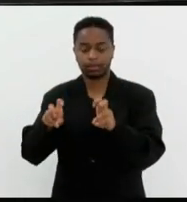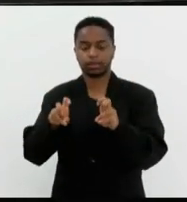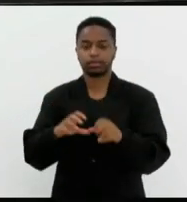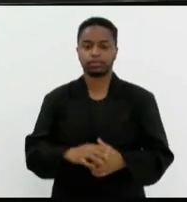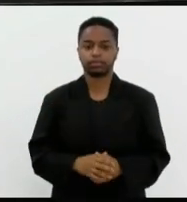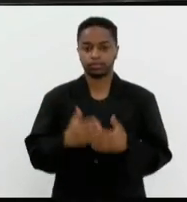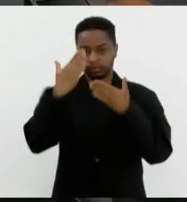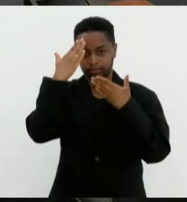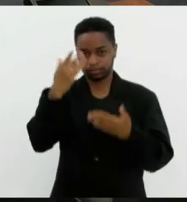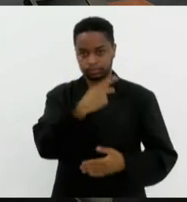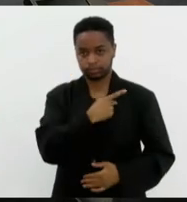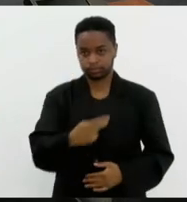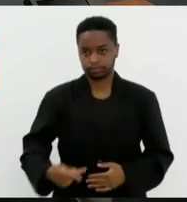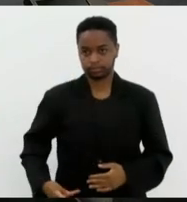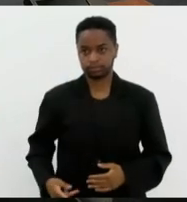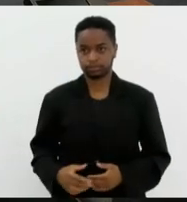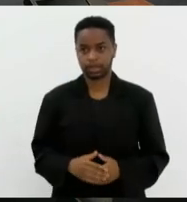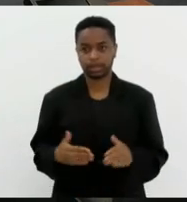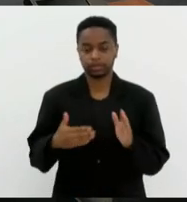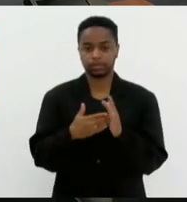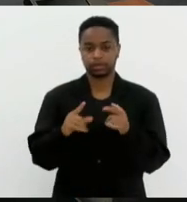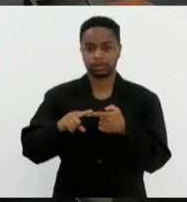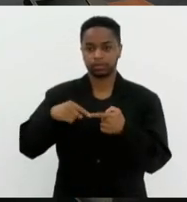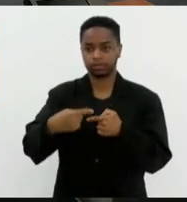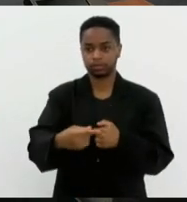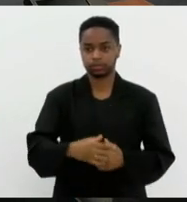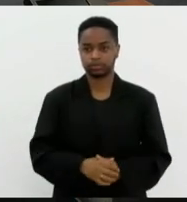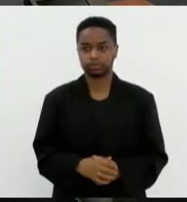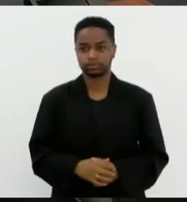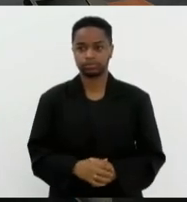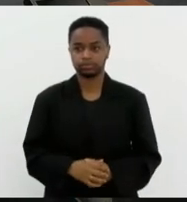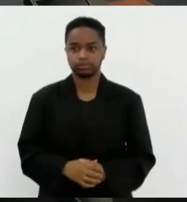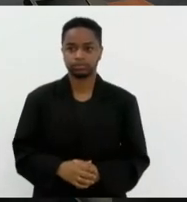presidente. Até a próxima.